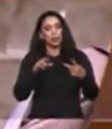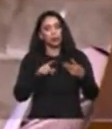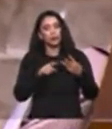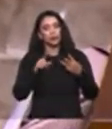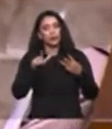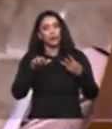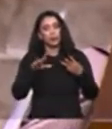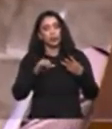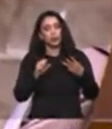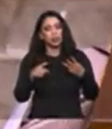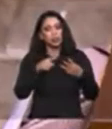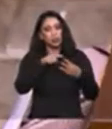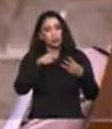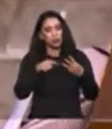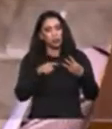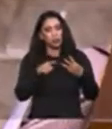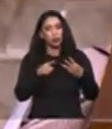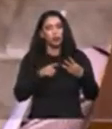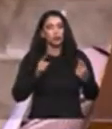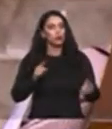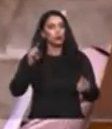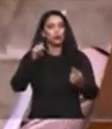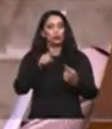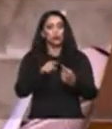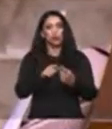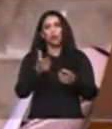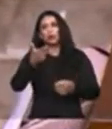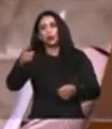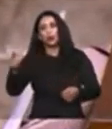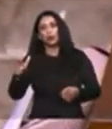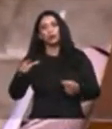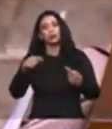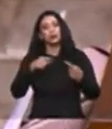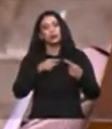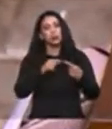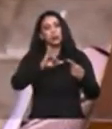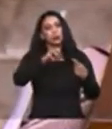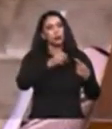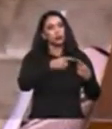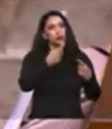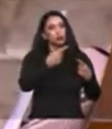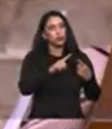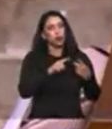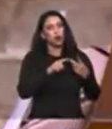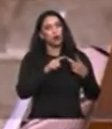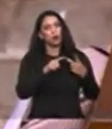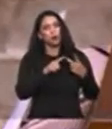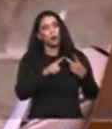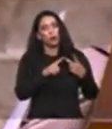Amorim agiram em unidade de desígnios com outros agentes, tais como João